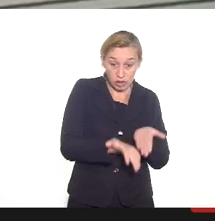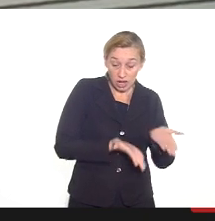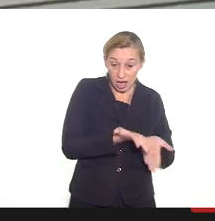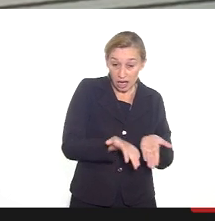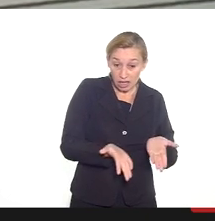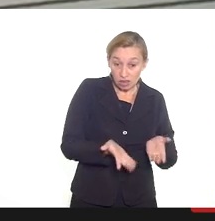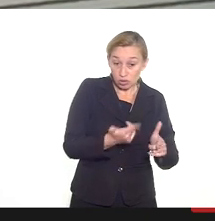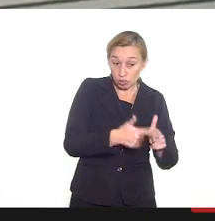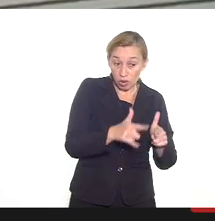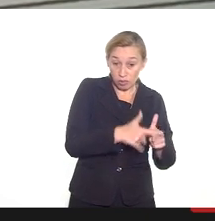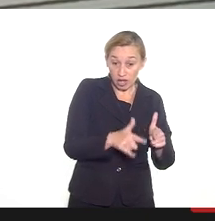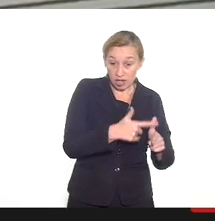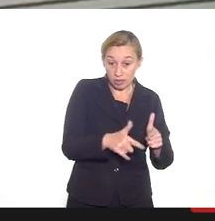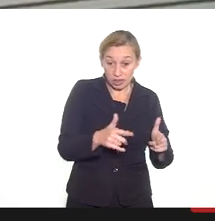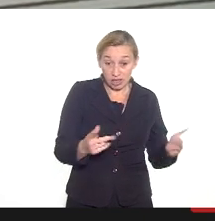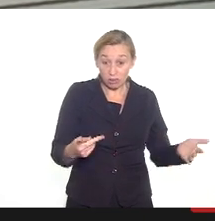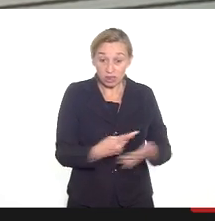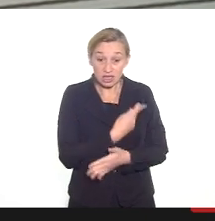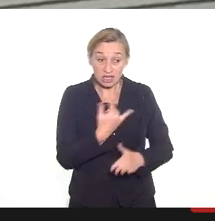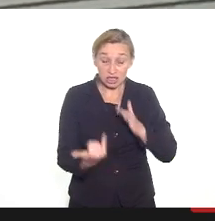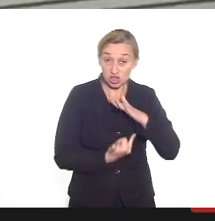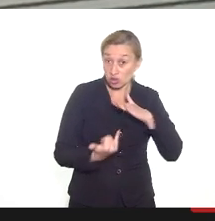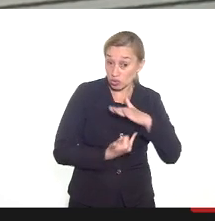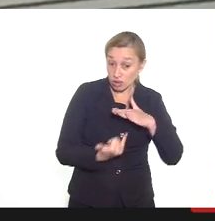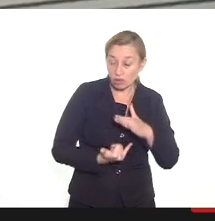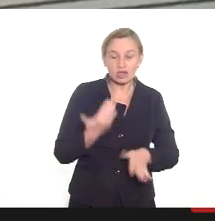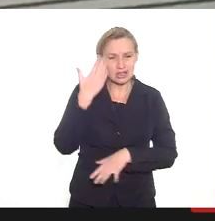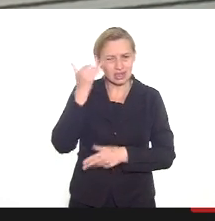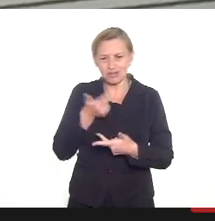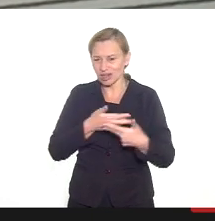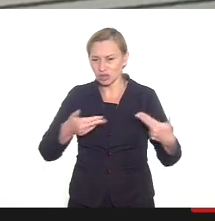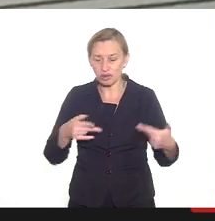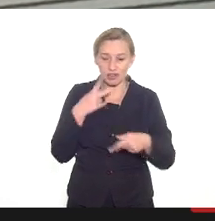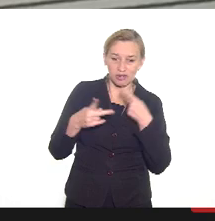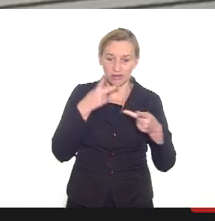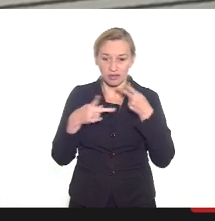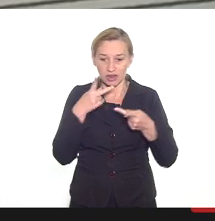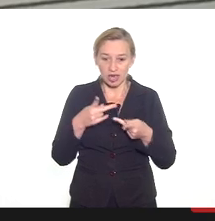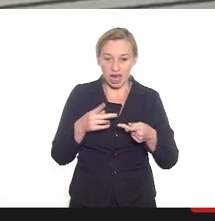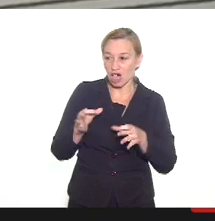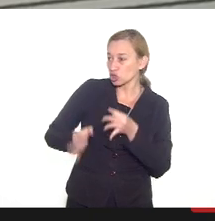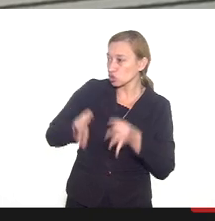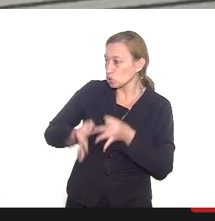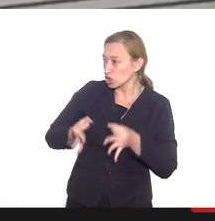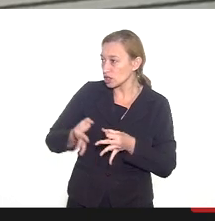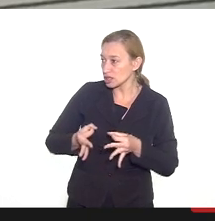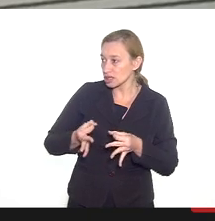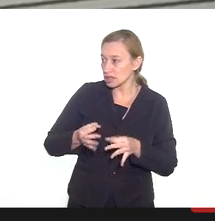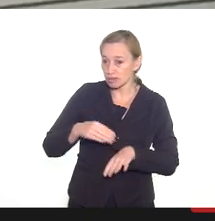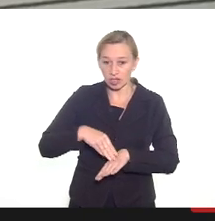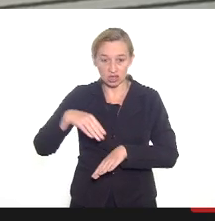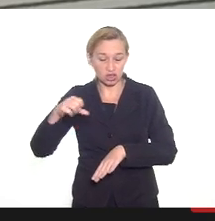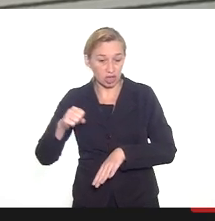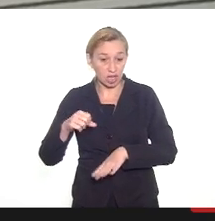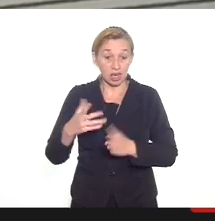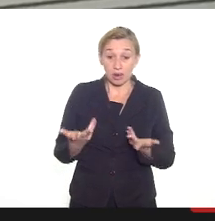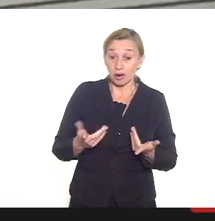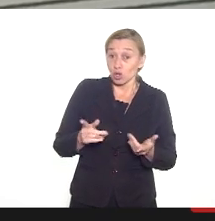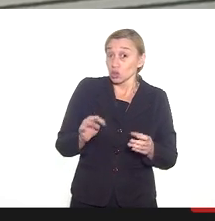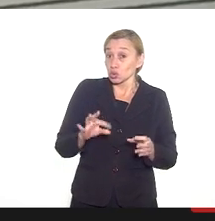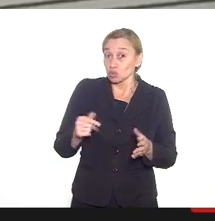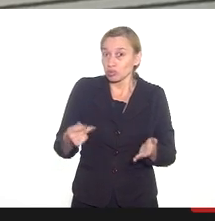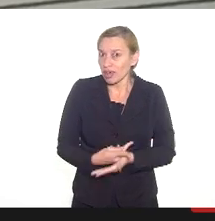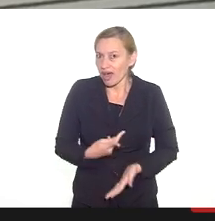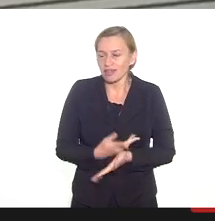estão acontecendo, fortalecer as instituições. Eu sei que muita coisa a gente fala assim, ah, o juiz, o magistrado errou, o magistrado, todo mundo pode errar.